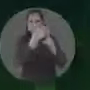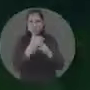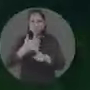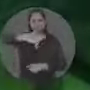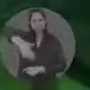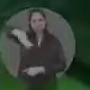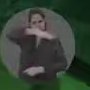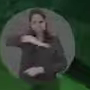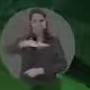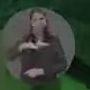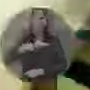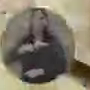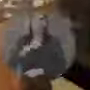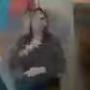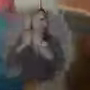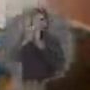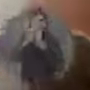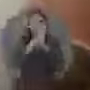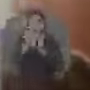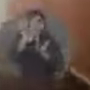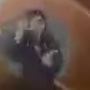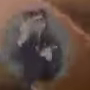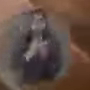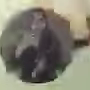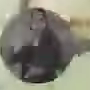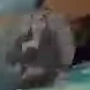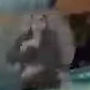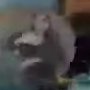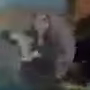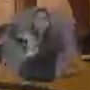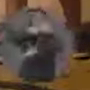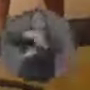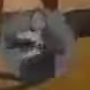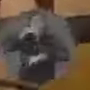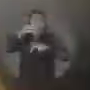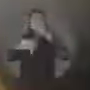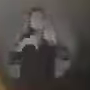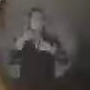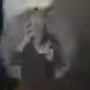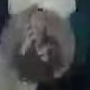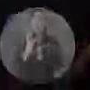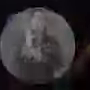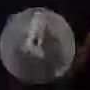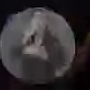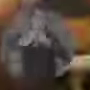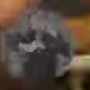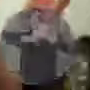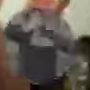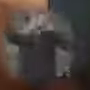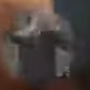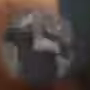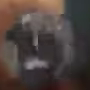disputa em todos os cenários. A pesquisa só reforça o sentimento das ruas. A população quer continuar